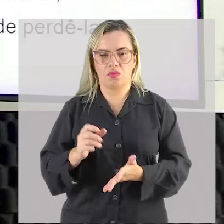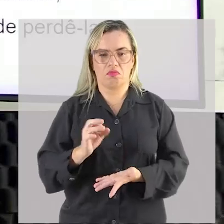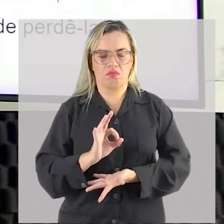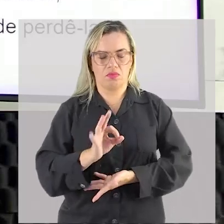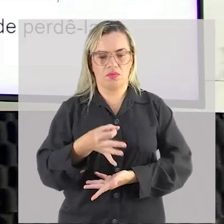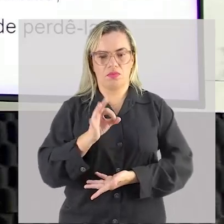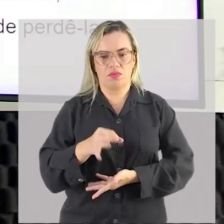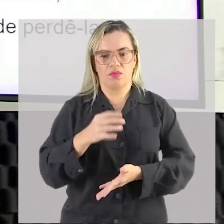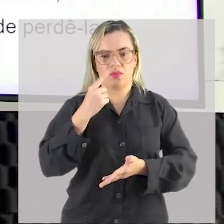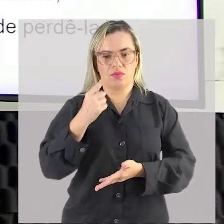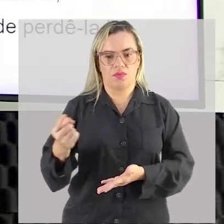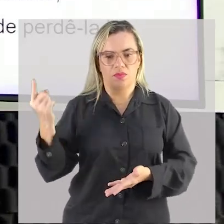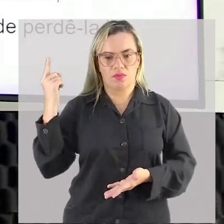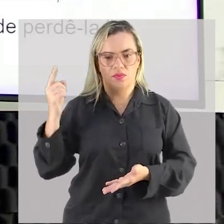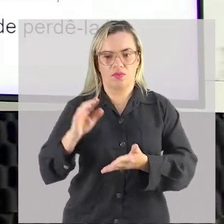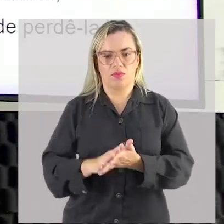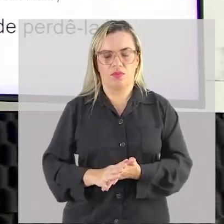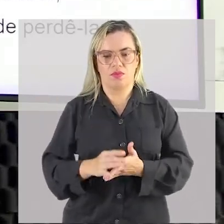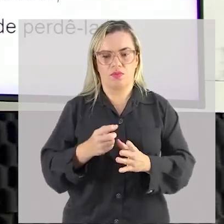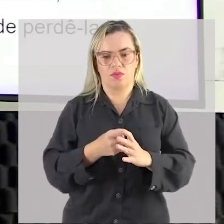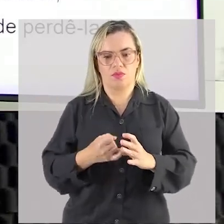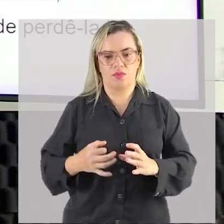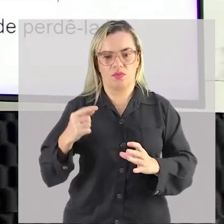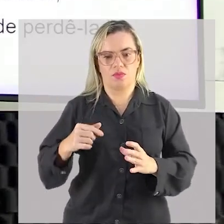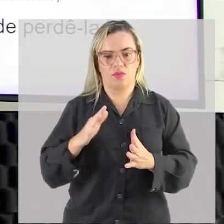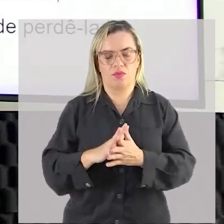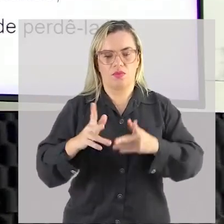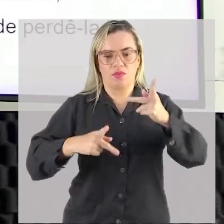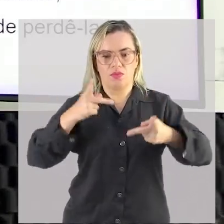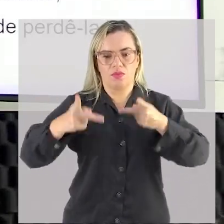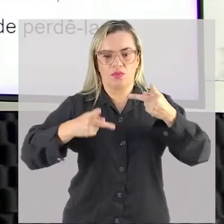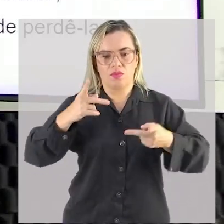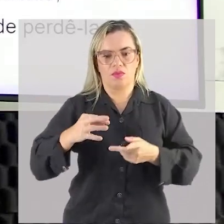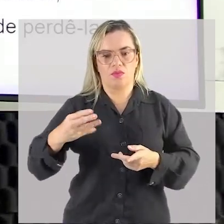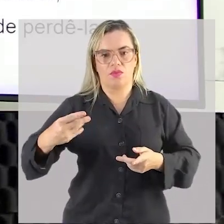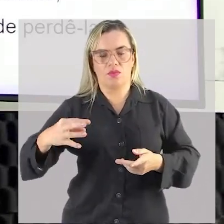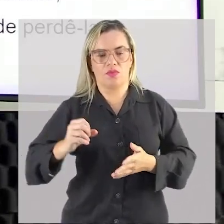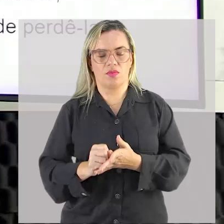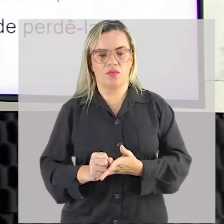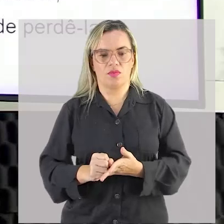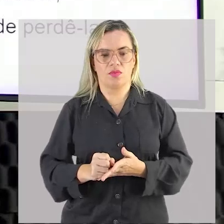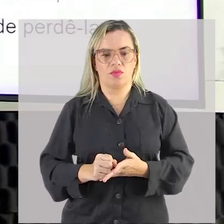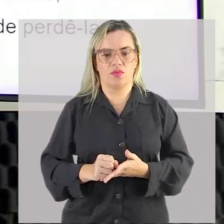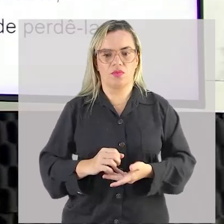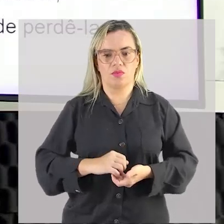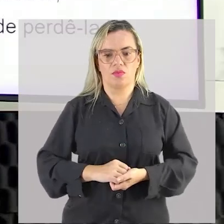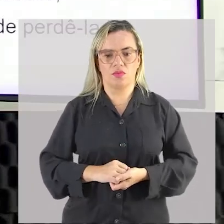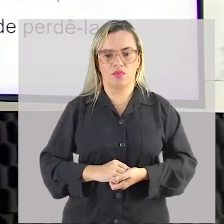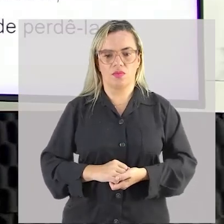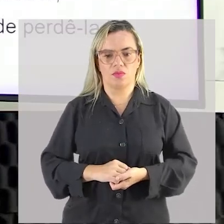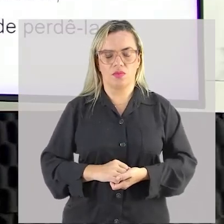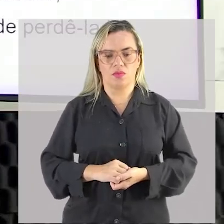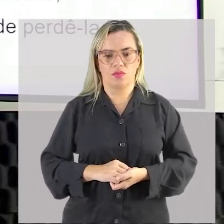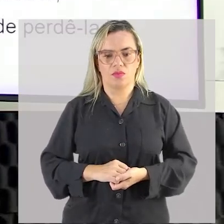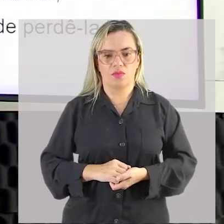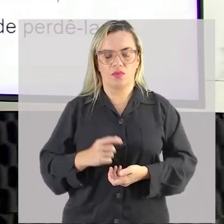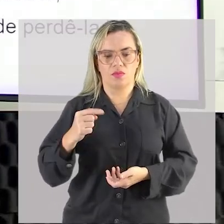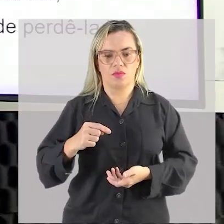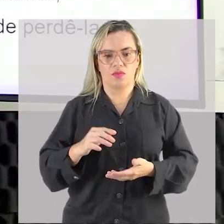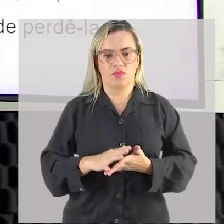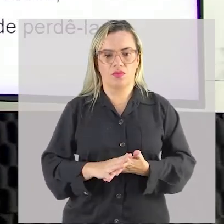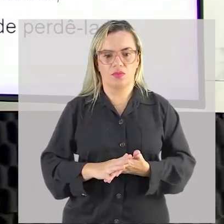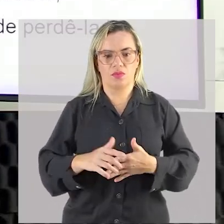pontuação bem colocada são marcas das falas no discurso Tá bom então serve